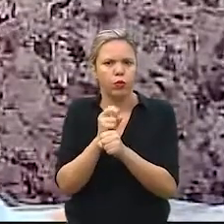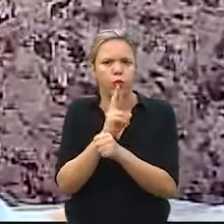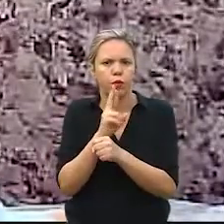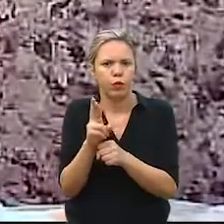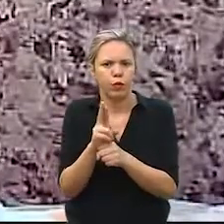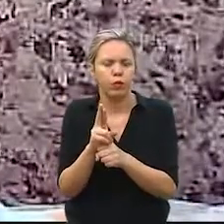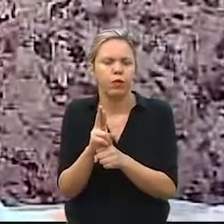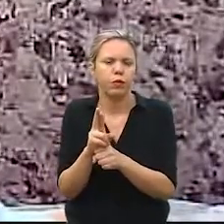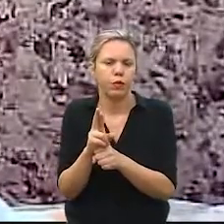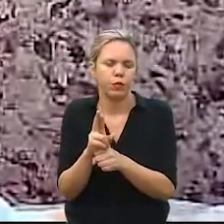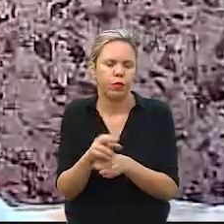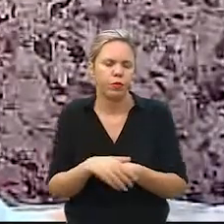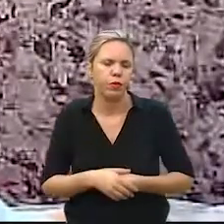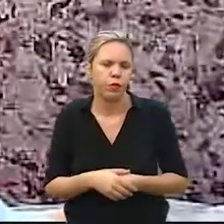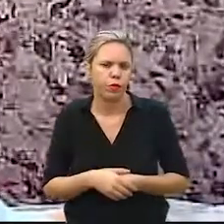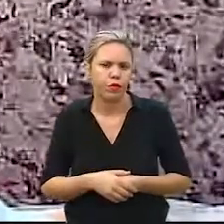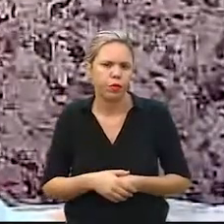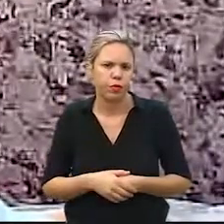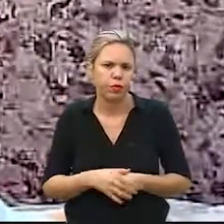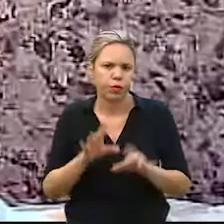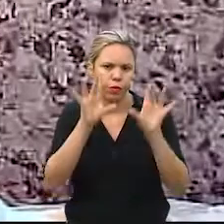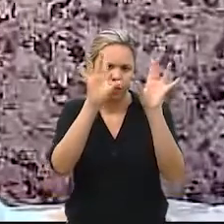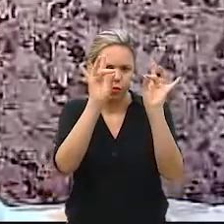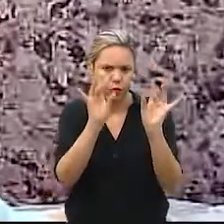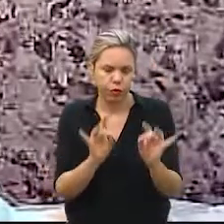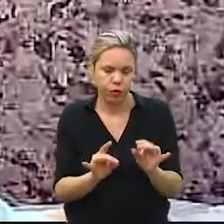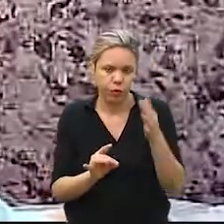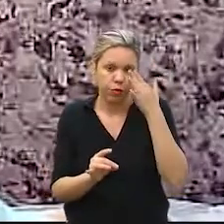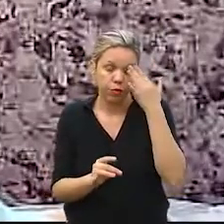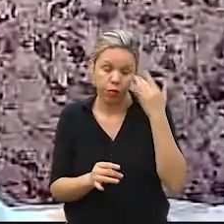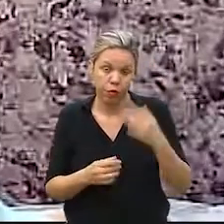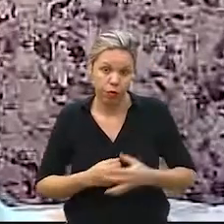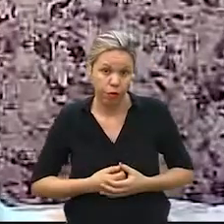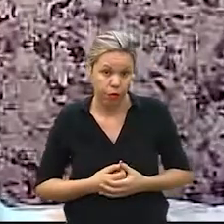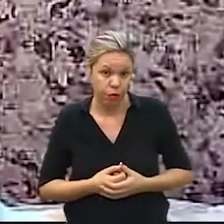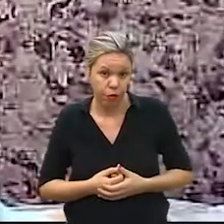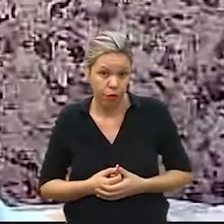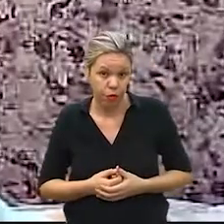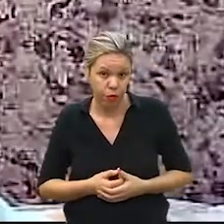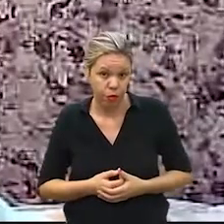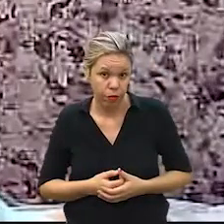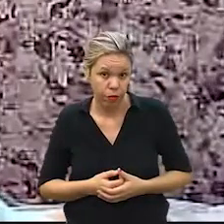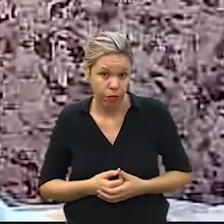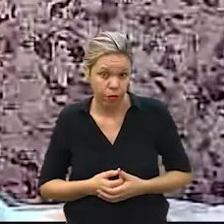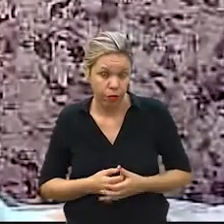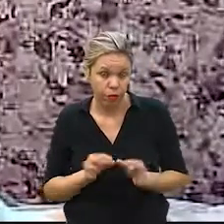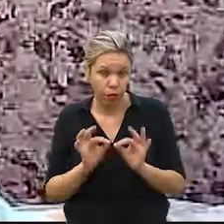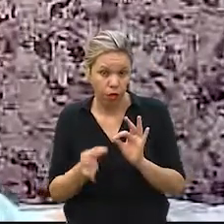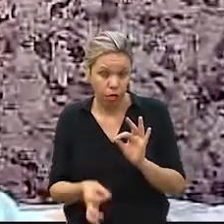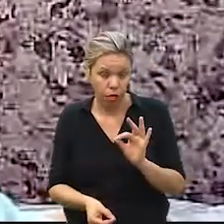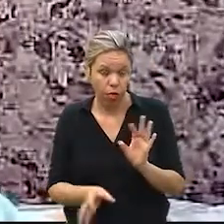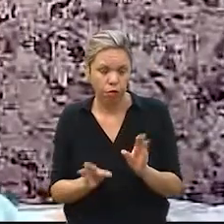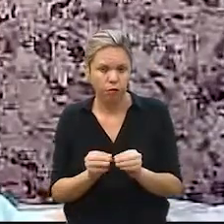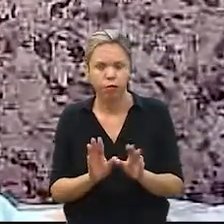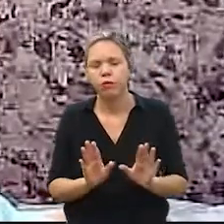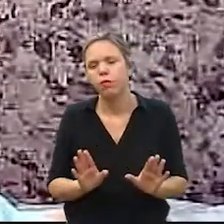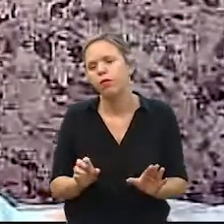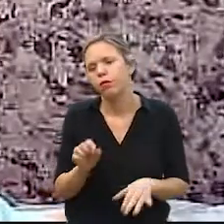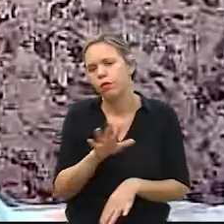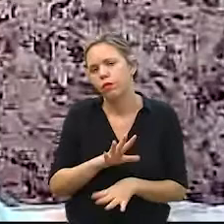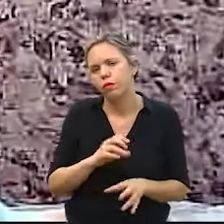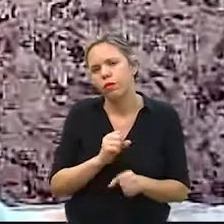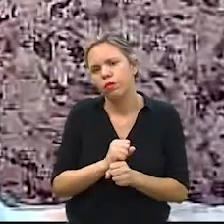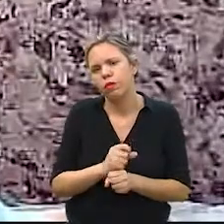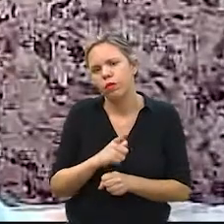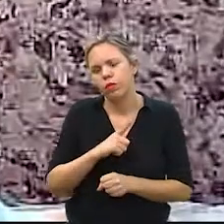responder, então, de uma maneira bem detalhada, desculpe aí, vereador Arnaldo, se eu me alonguei muito, mas, de uma maneira geral,